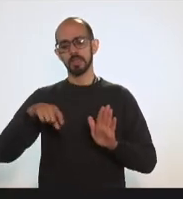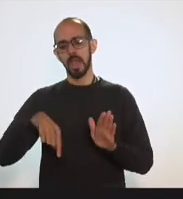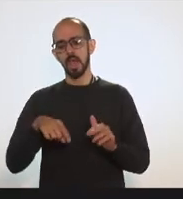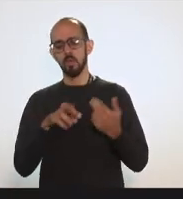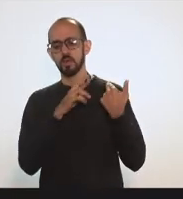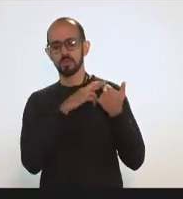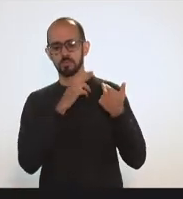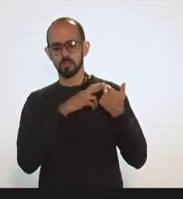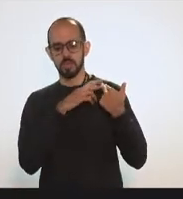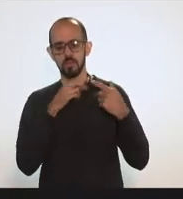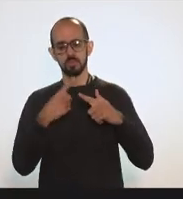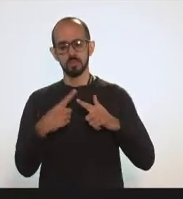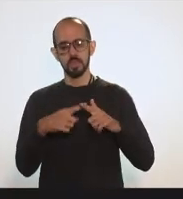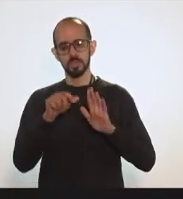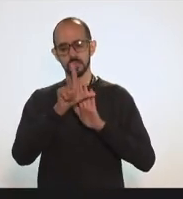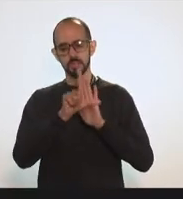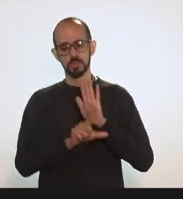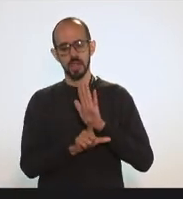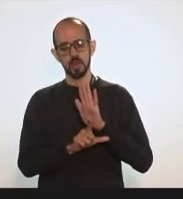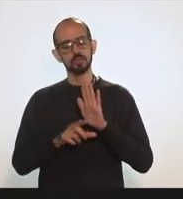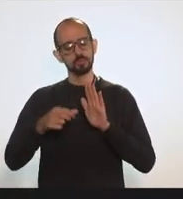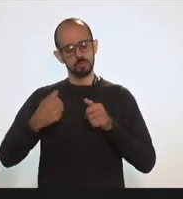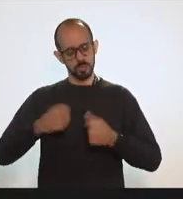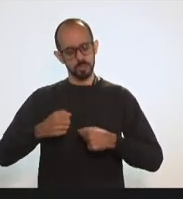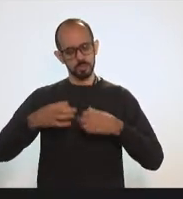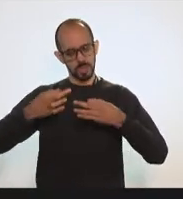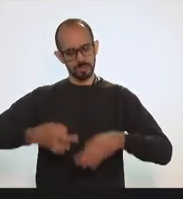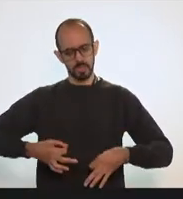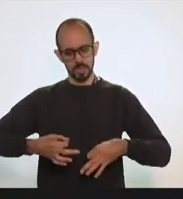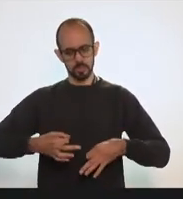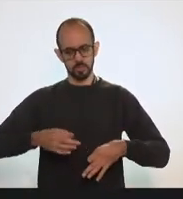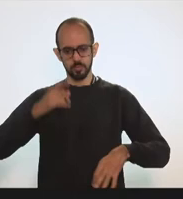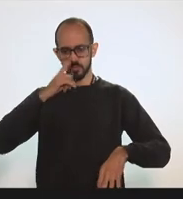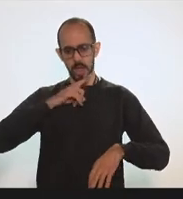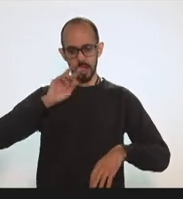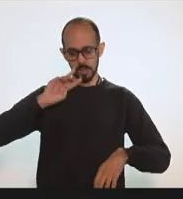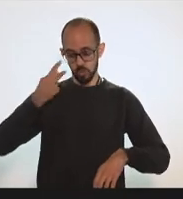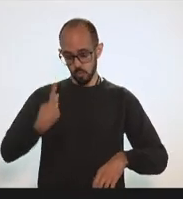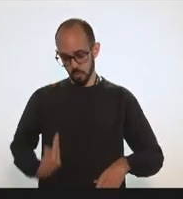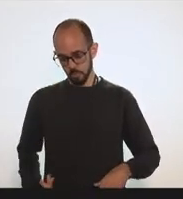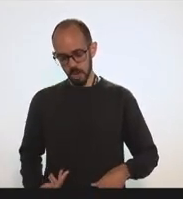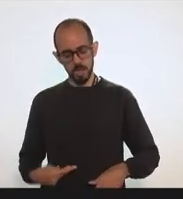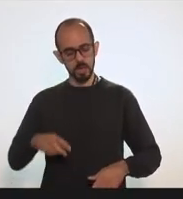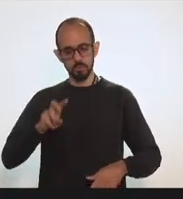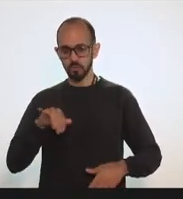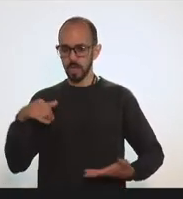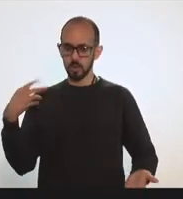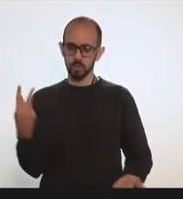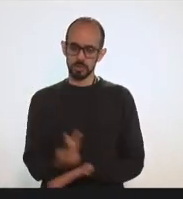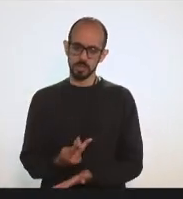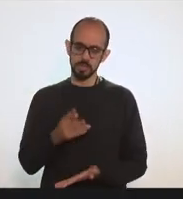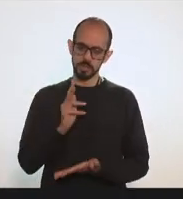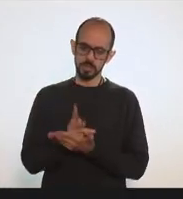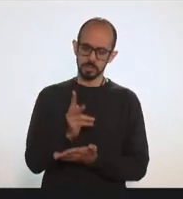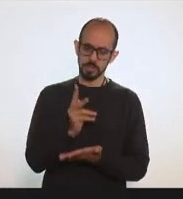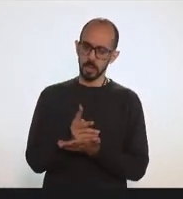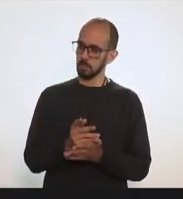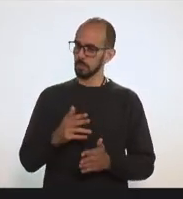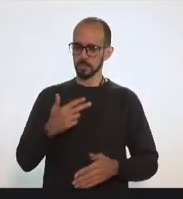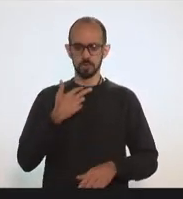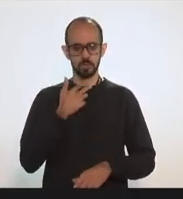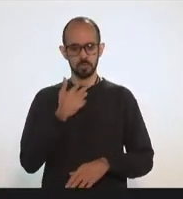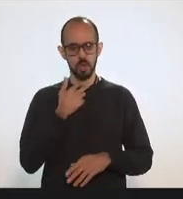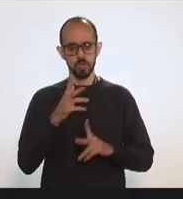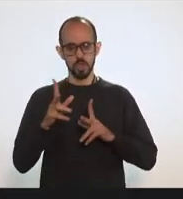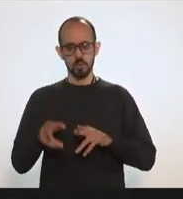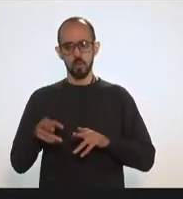mais consistentes e eficientes. Erro humano sempre haverá, mas não a esse ponto tão